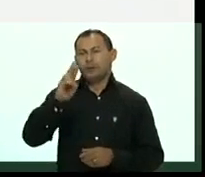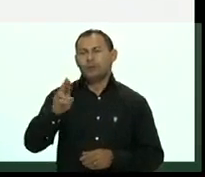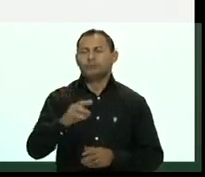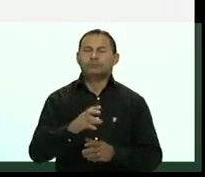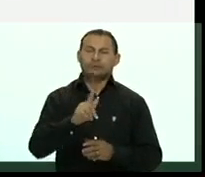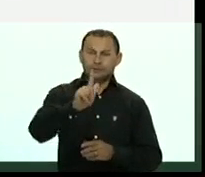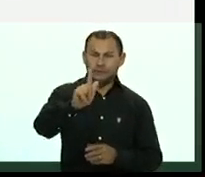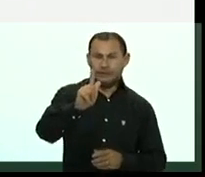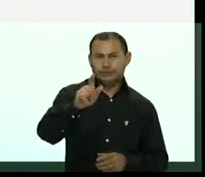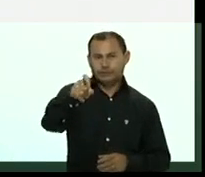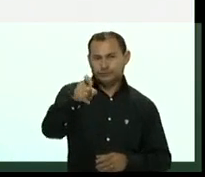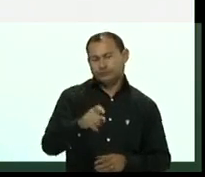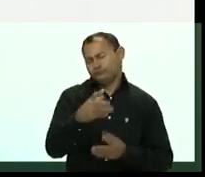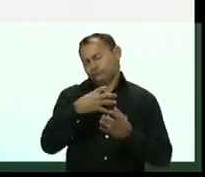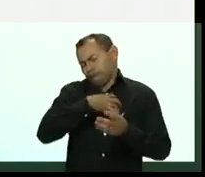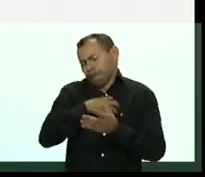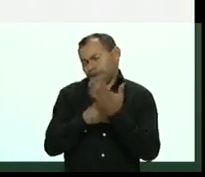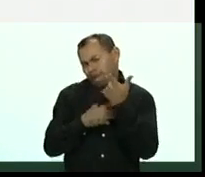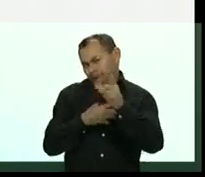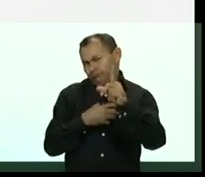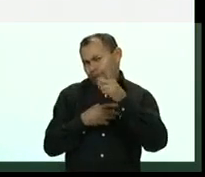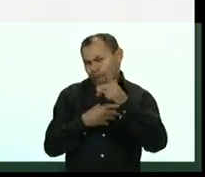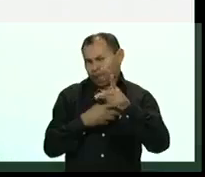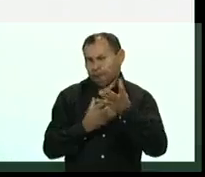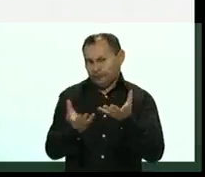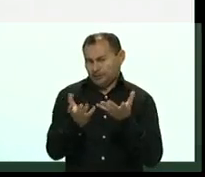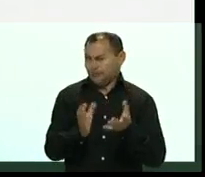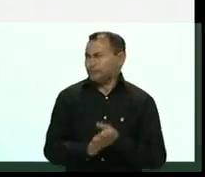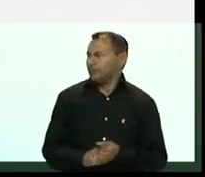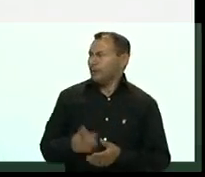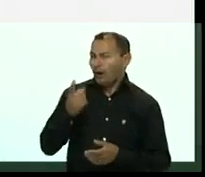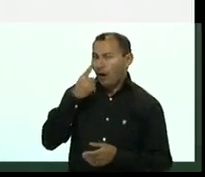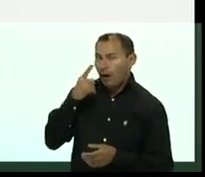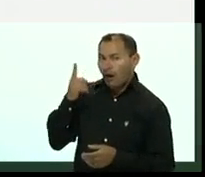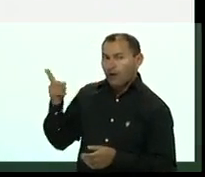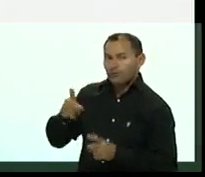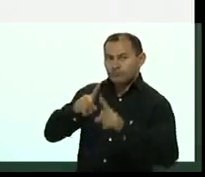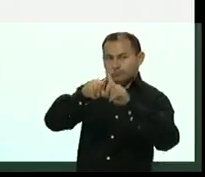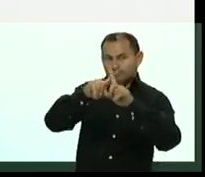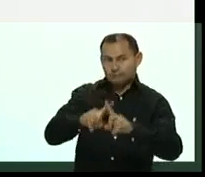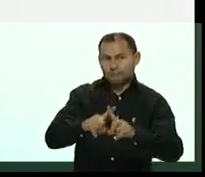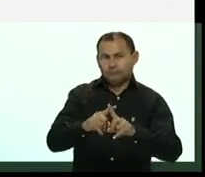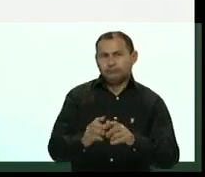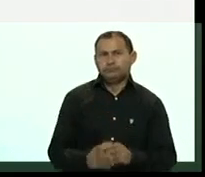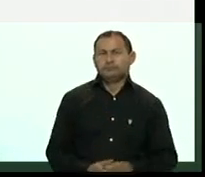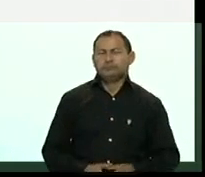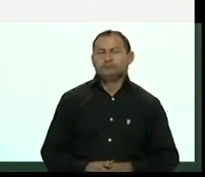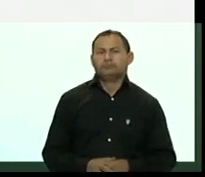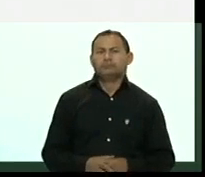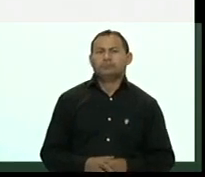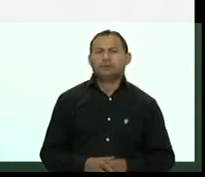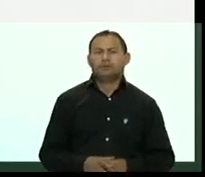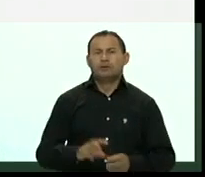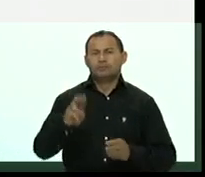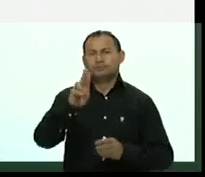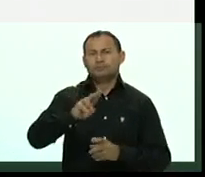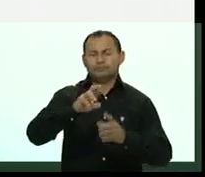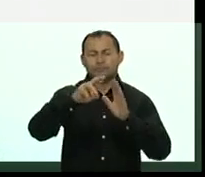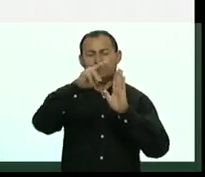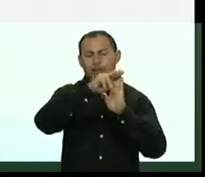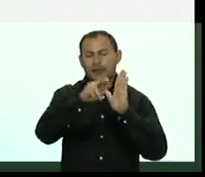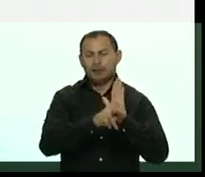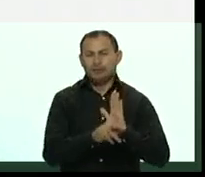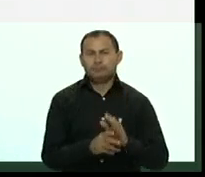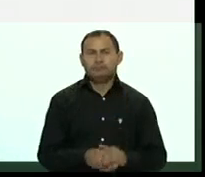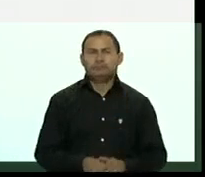g de x, como você preferir. Reparem que nós temos uma multiplicação. Se eu tenho uma multiplicação, então eu vou utilizar a regrinha aqui